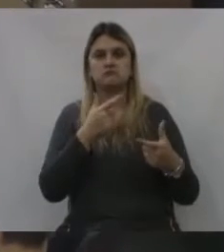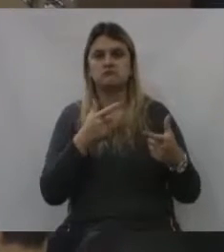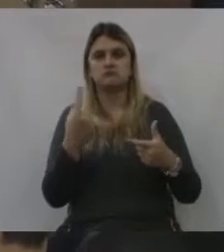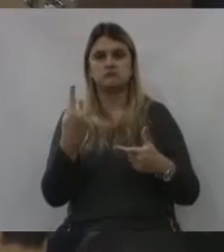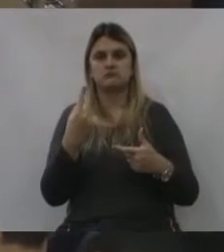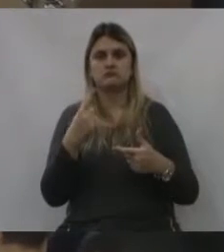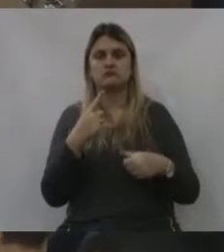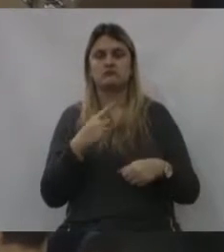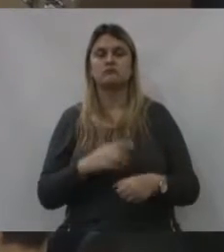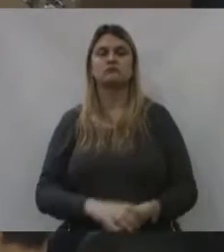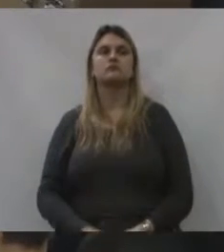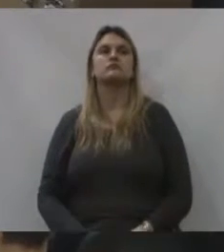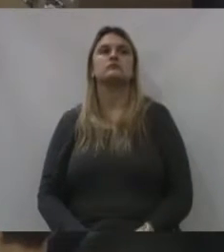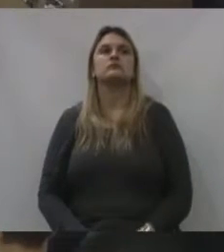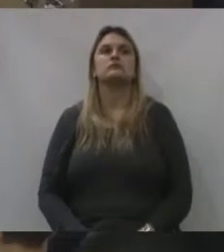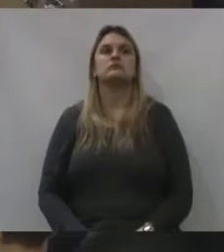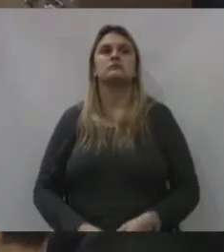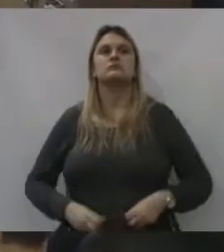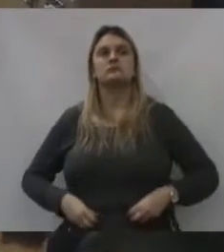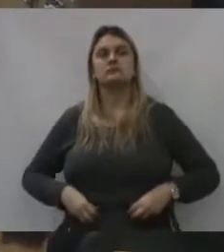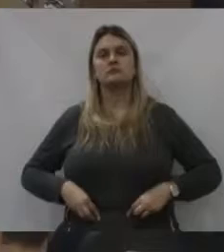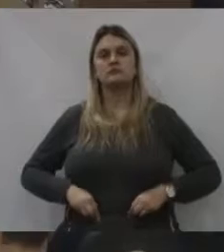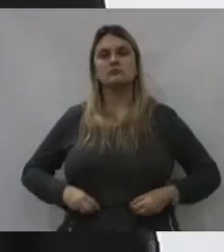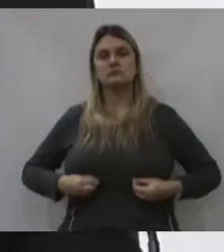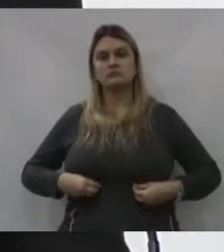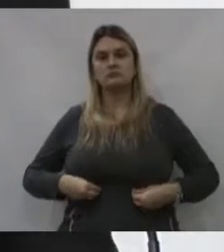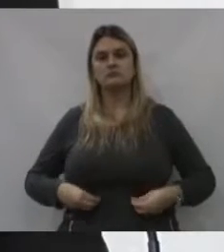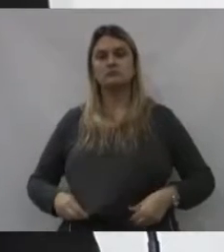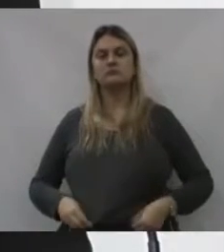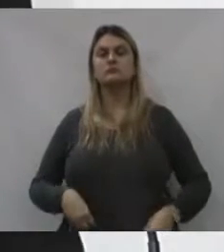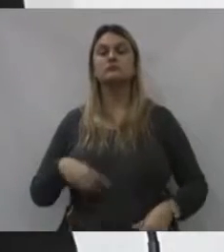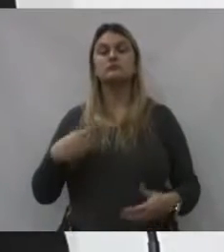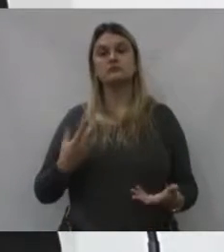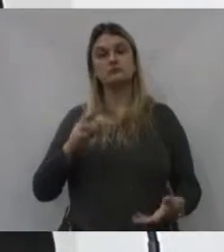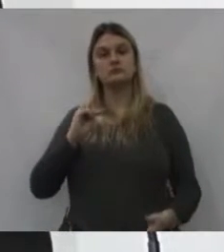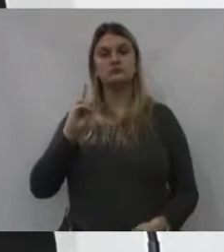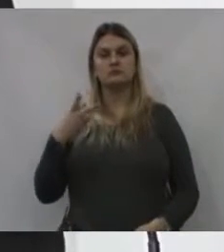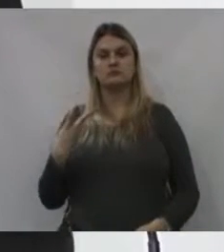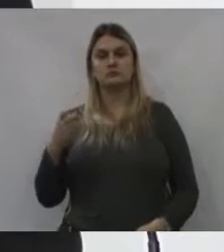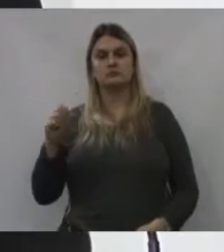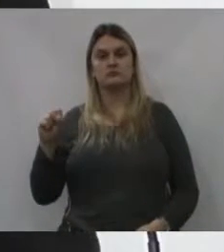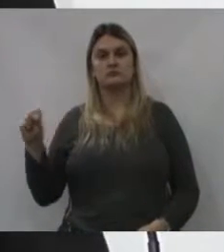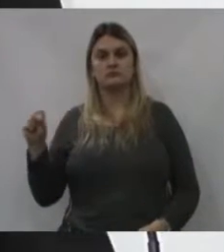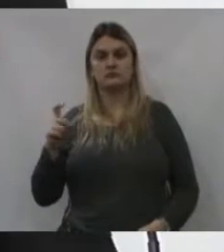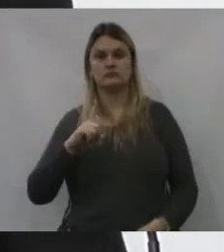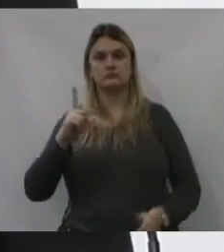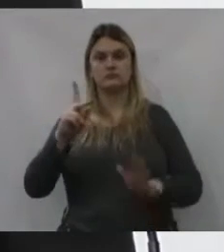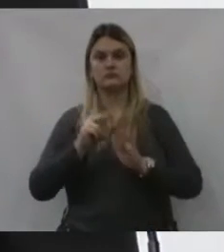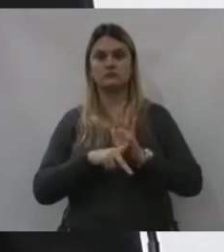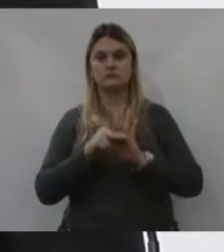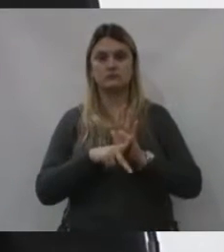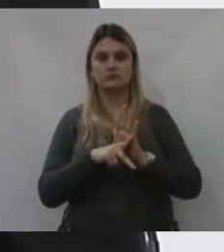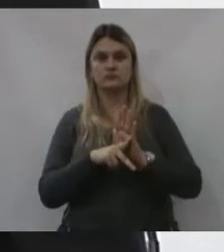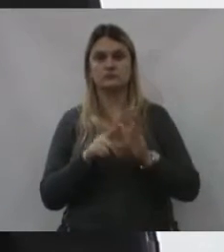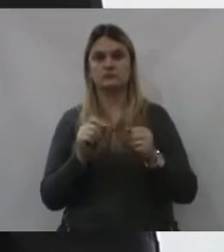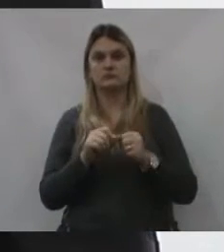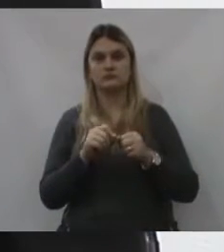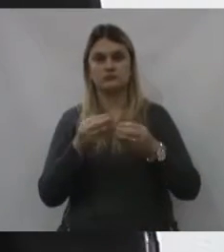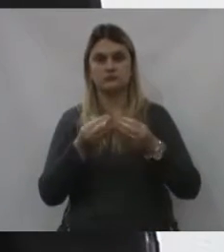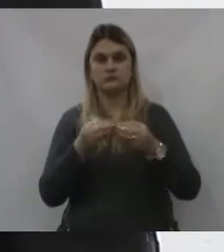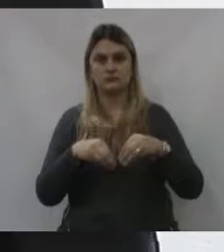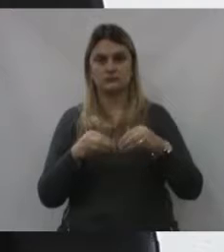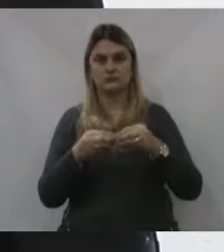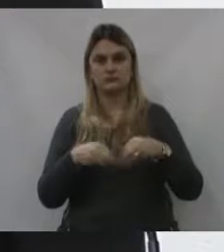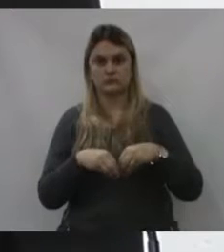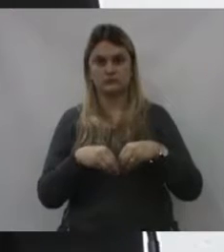em um local só, por parte do produtor? Sim. Veja, Sass, nós tínhamos um programa que era programa de